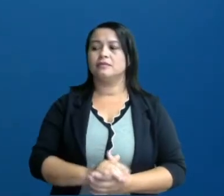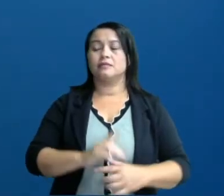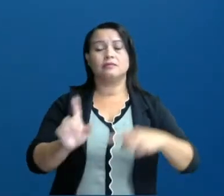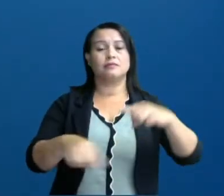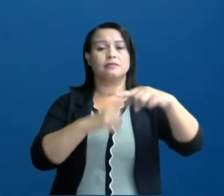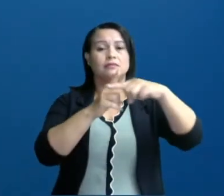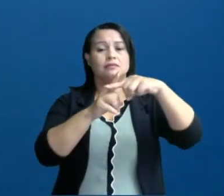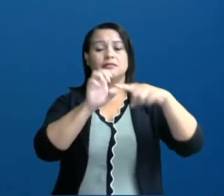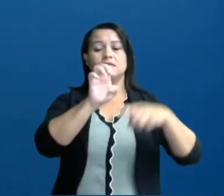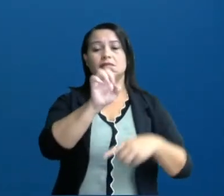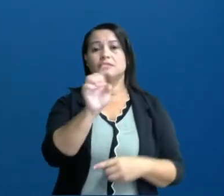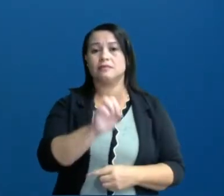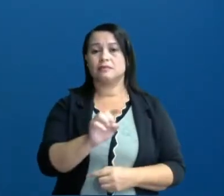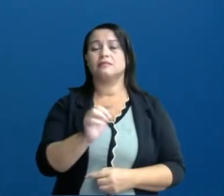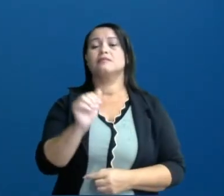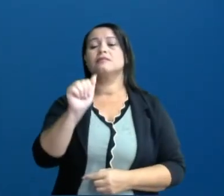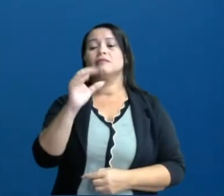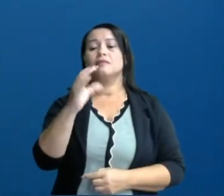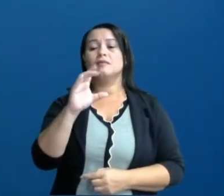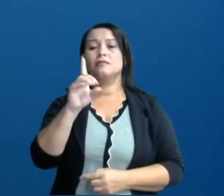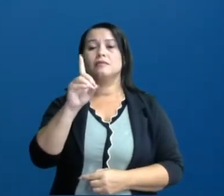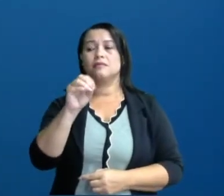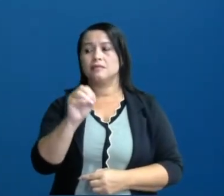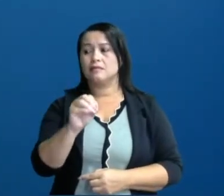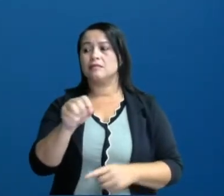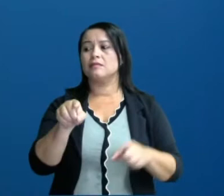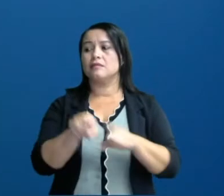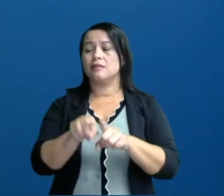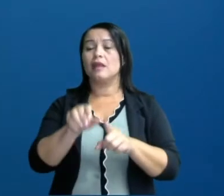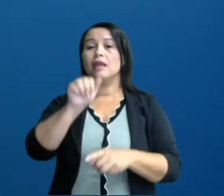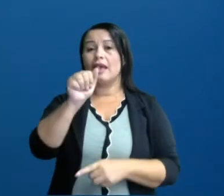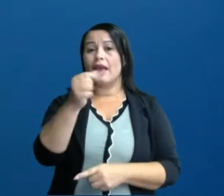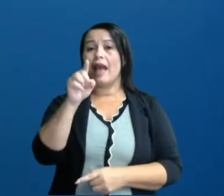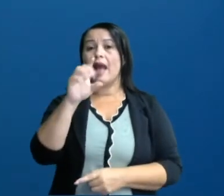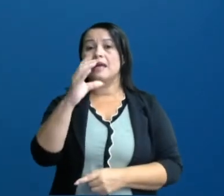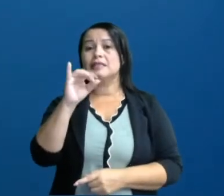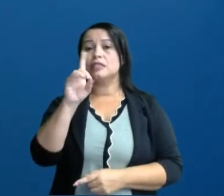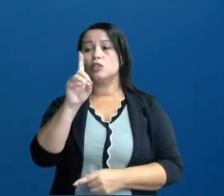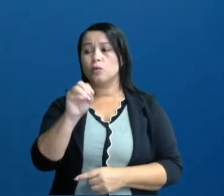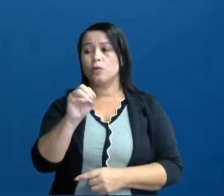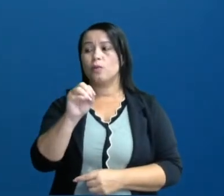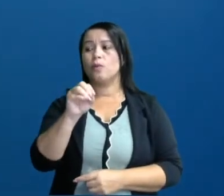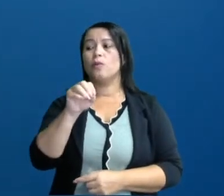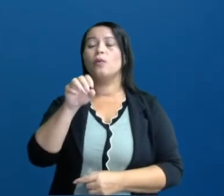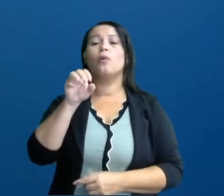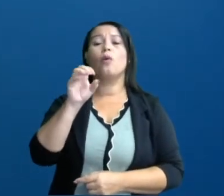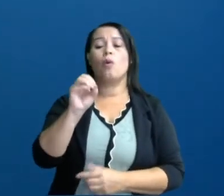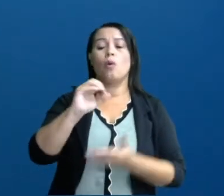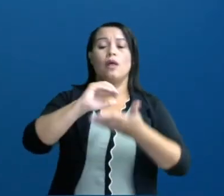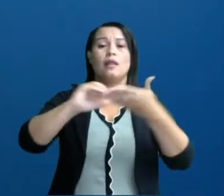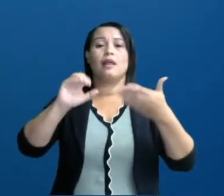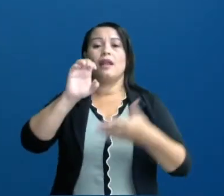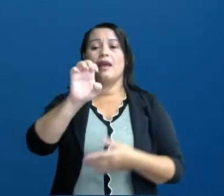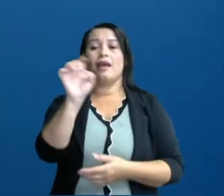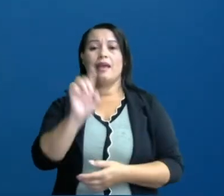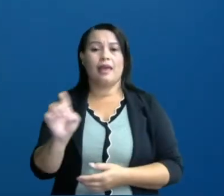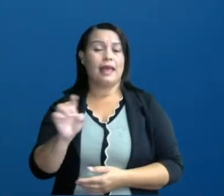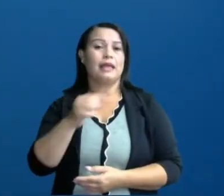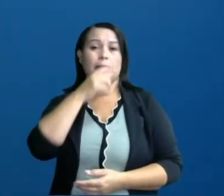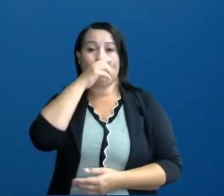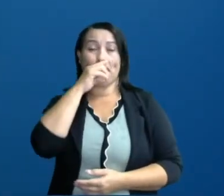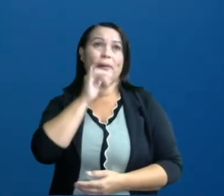acrescentado eis, e ácido, acrescentado eis. Timidez, tá? Aqui não é timidoez, né? A gente não